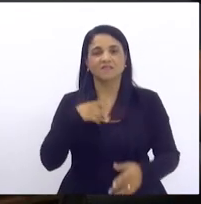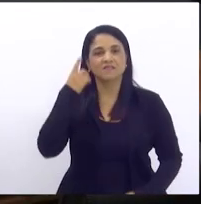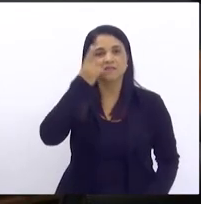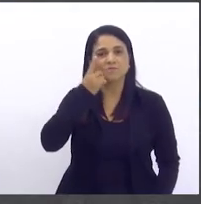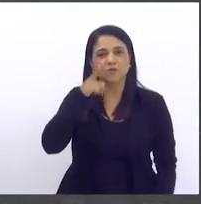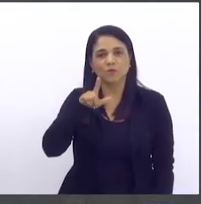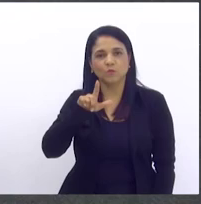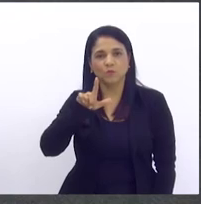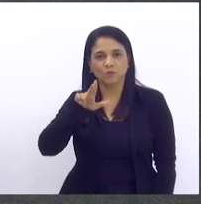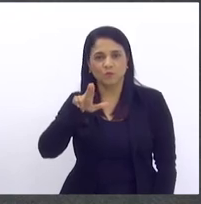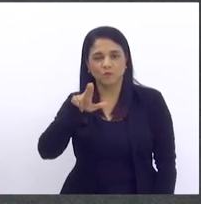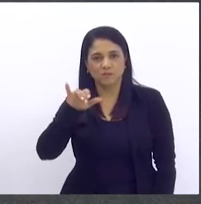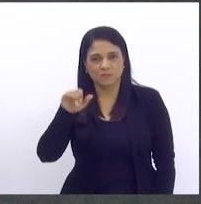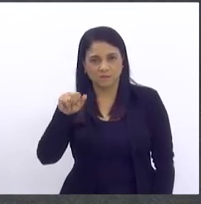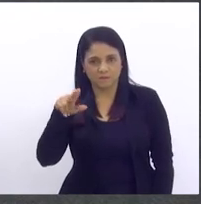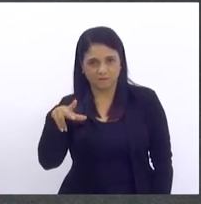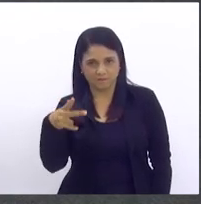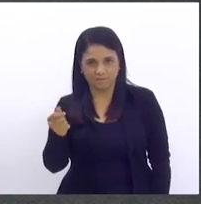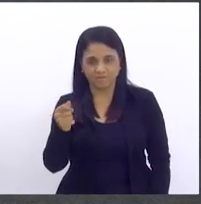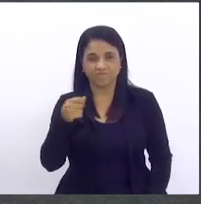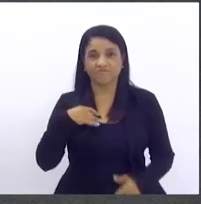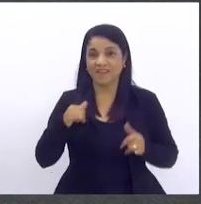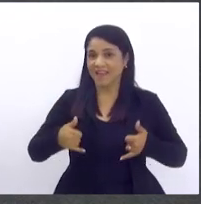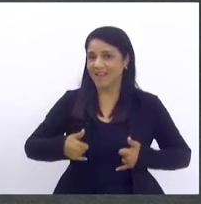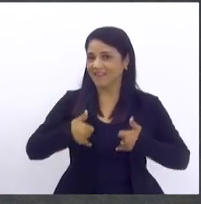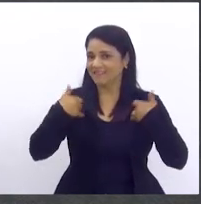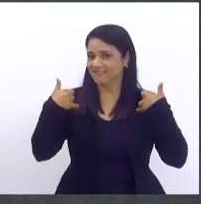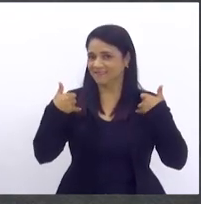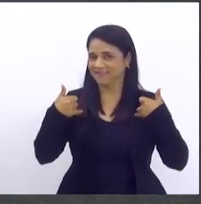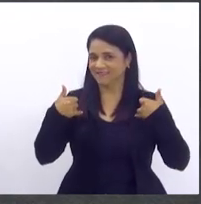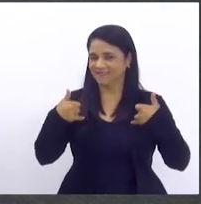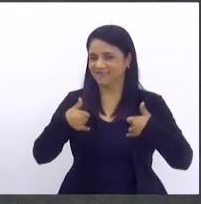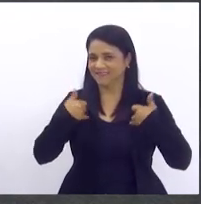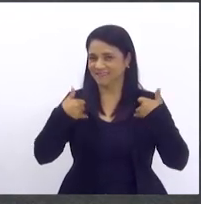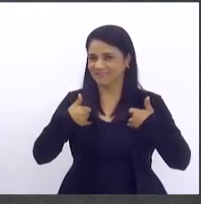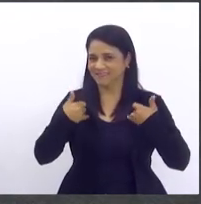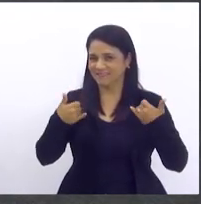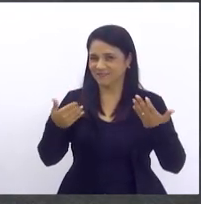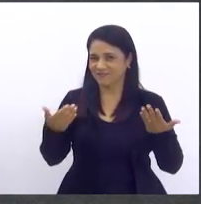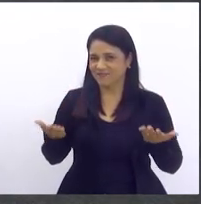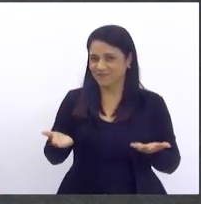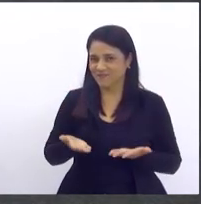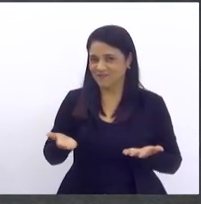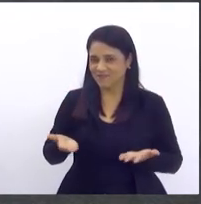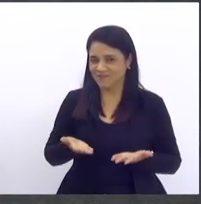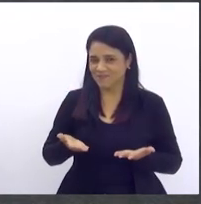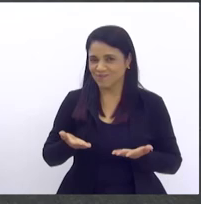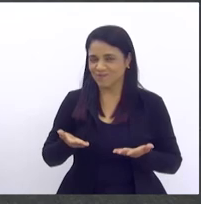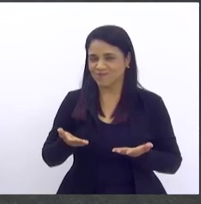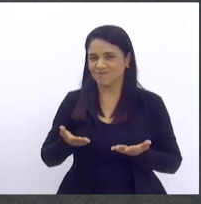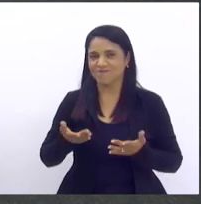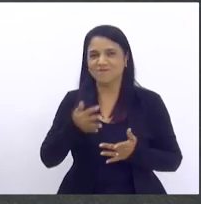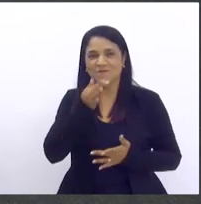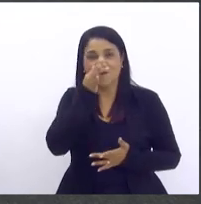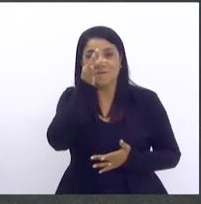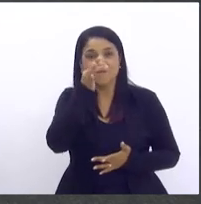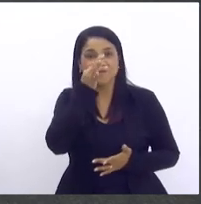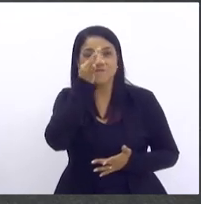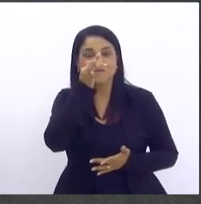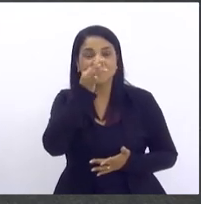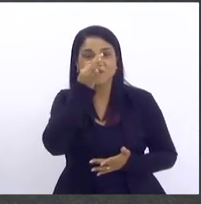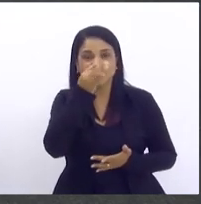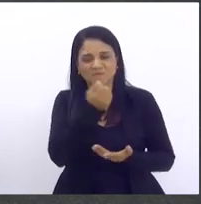Lucinha, que aniversaria com a chegada da primavera. Foi